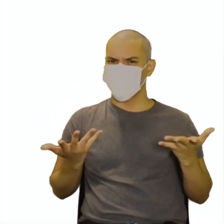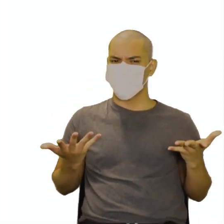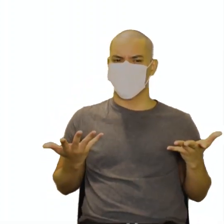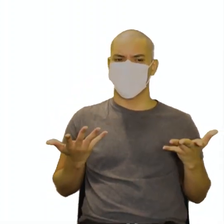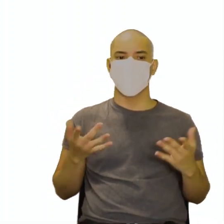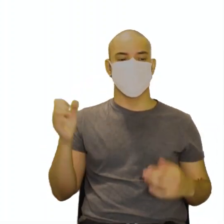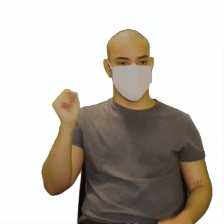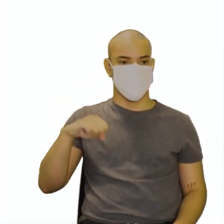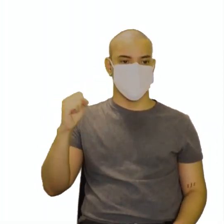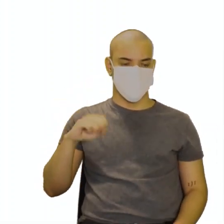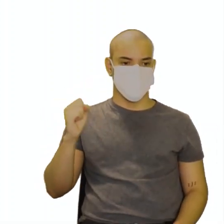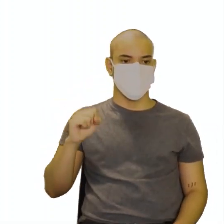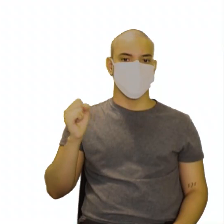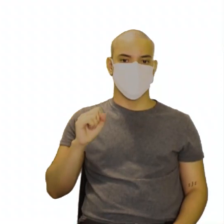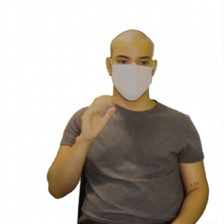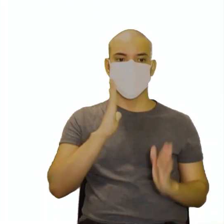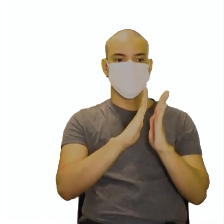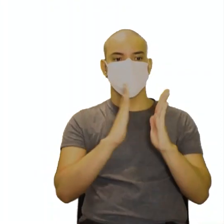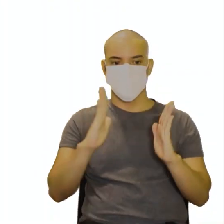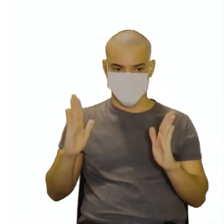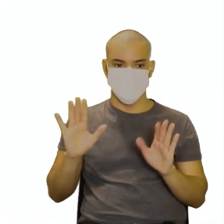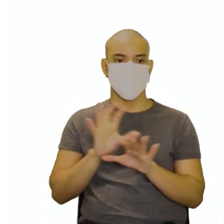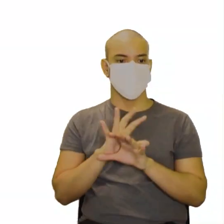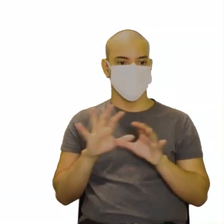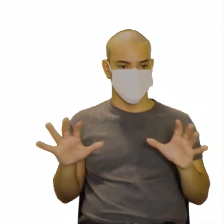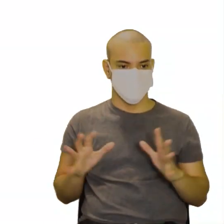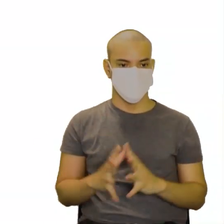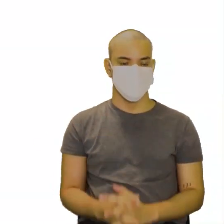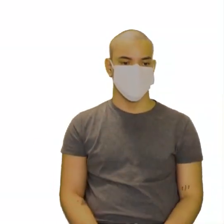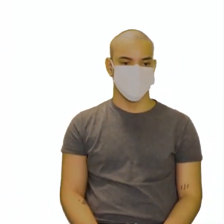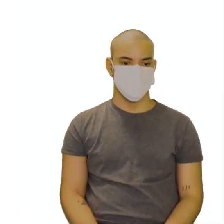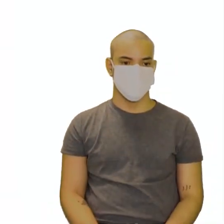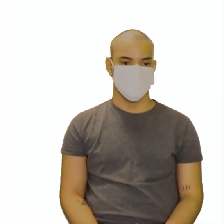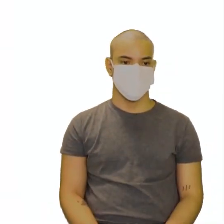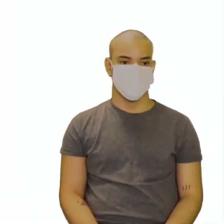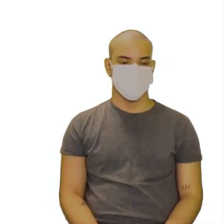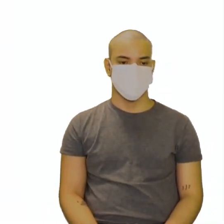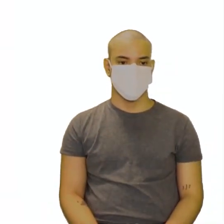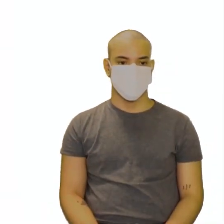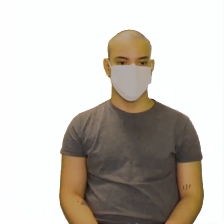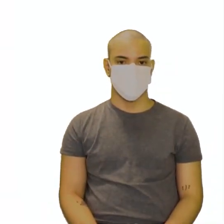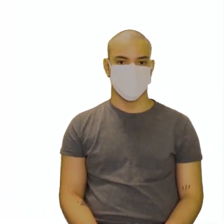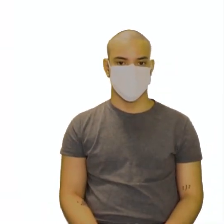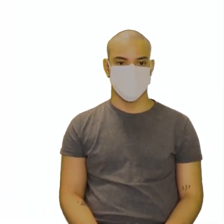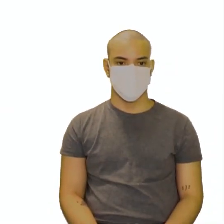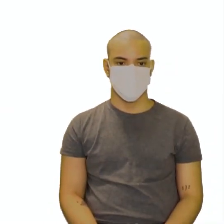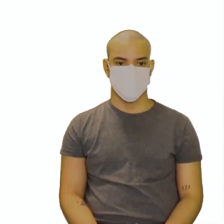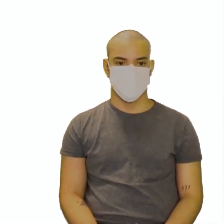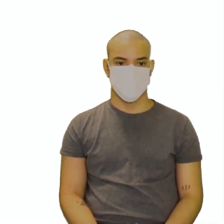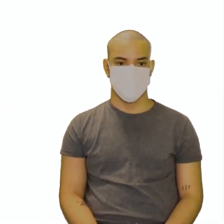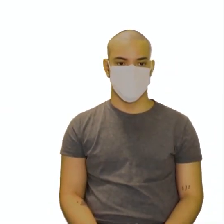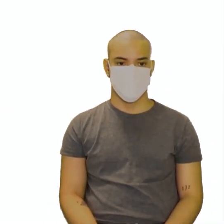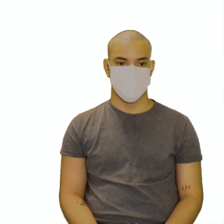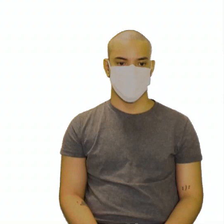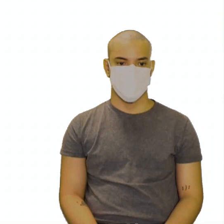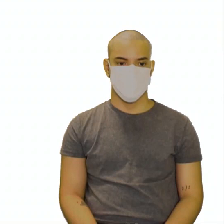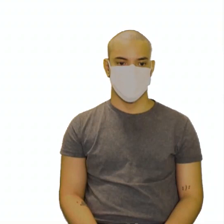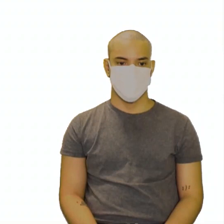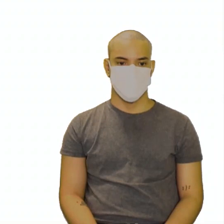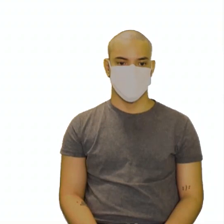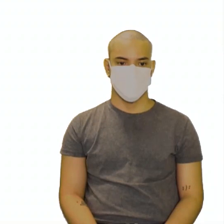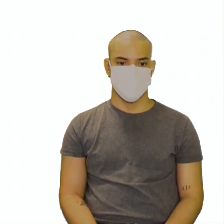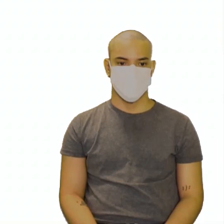capacitâncias? É, pessoal, você está em série, a associação aqui de capacitores, para calcular o equivalente, é você fazer o